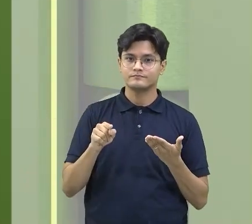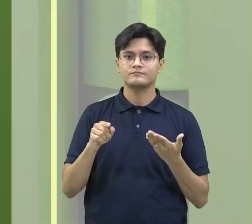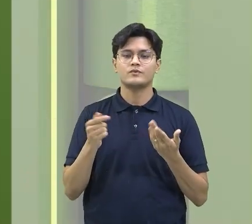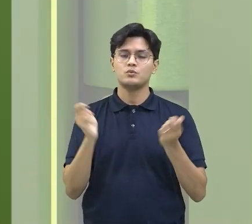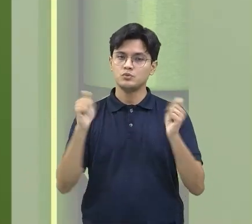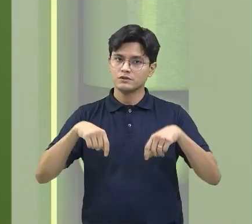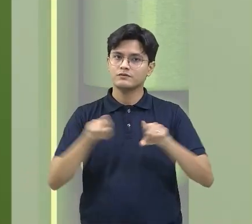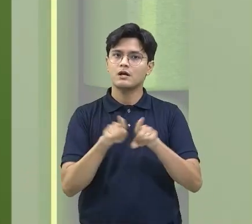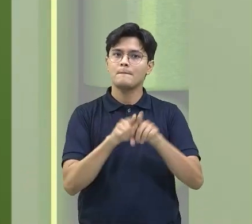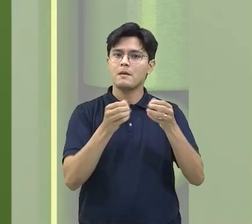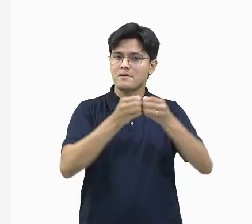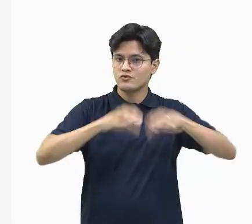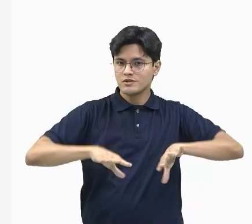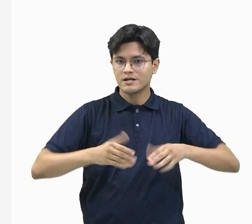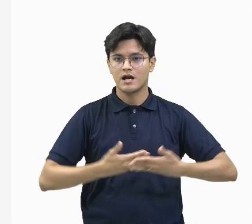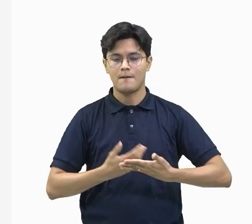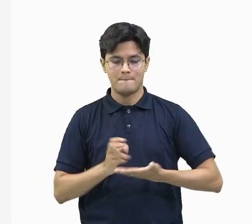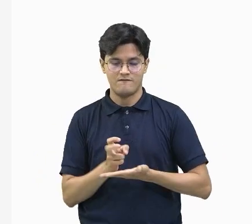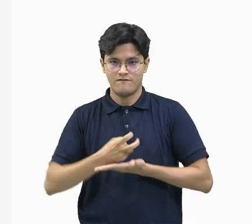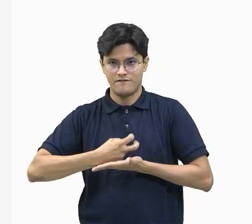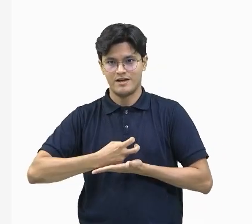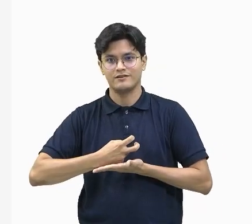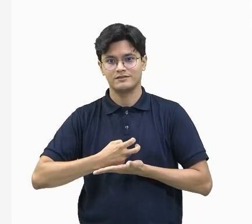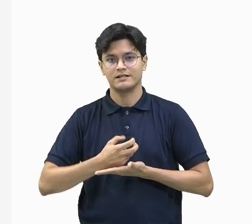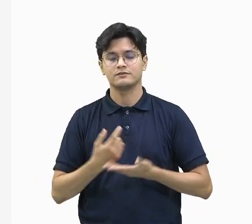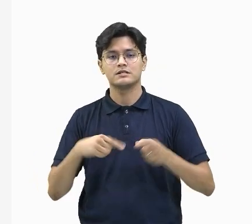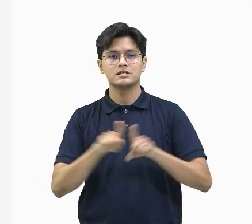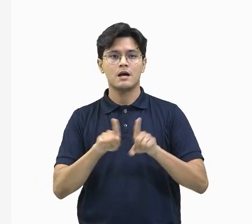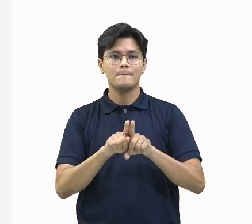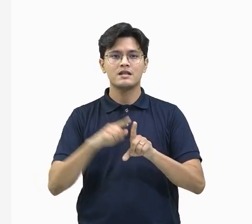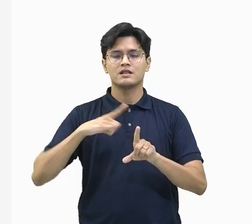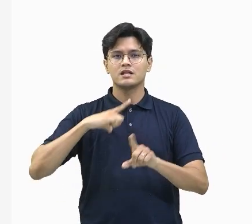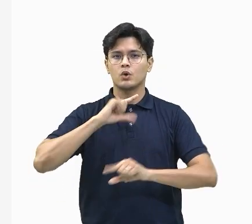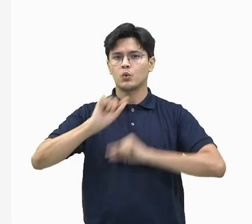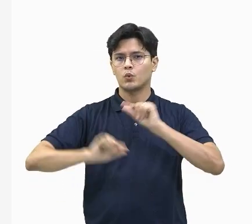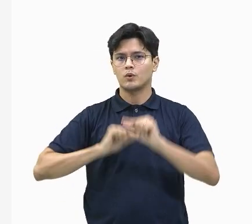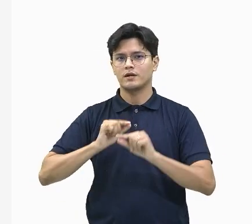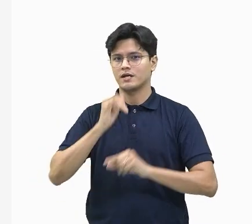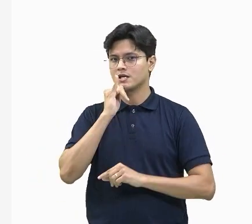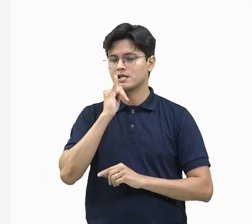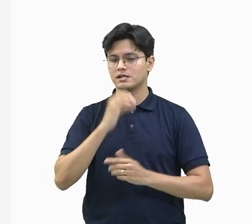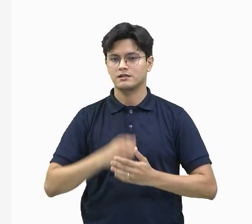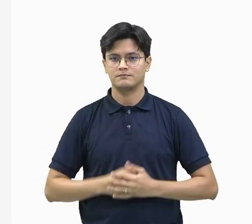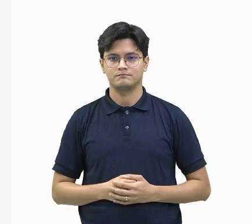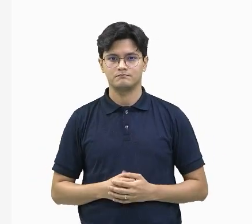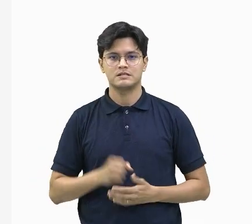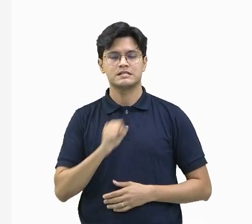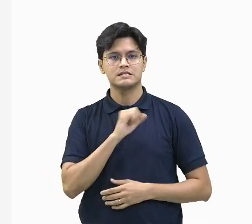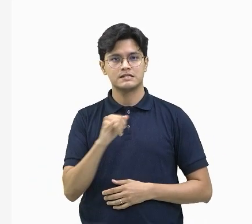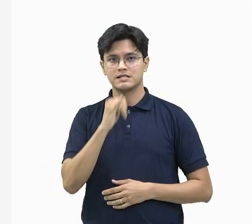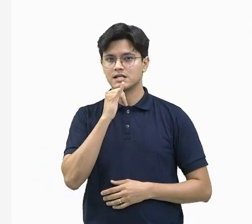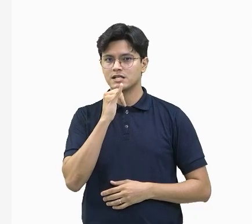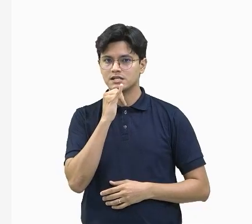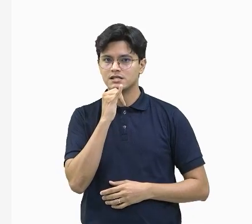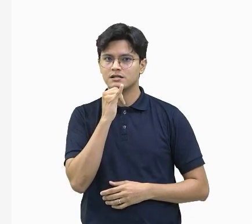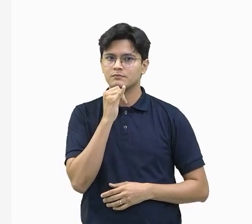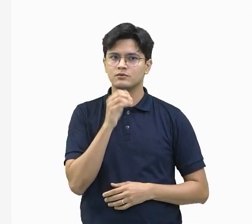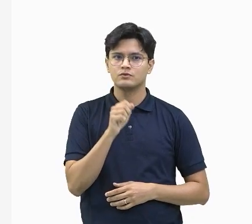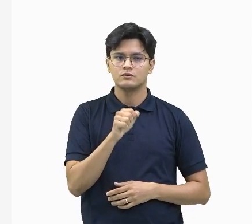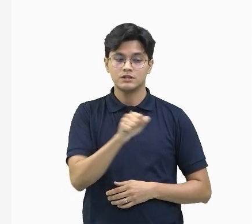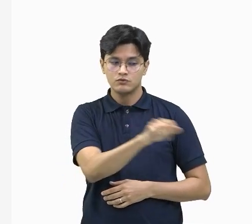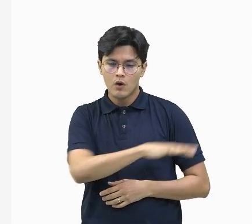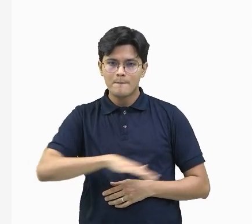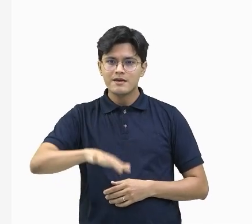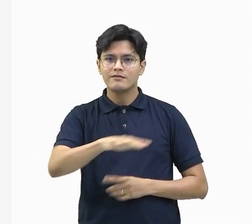feto. Além dessas, nós temos então exposições que podem ocorrer, né, exposições ambientais